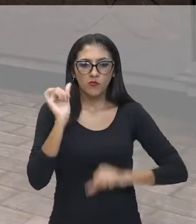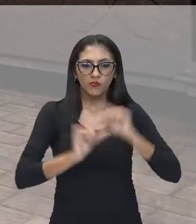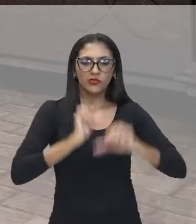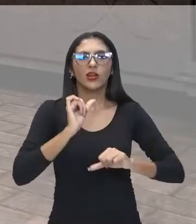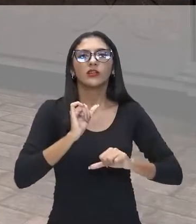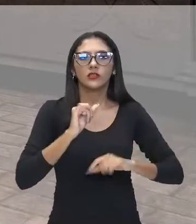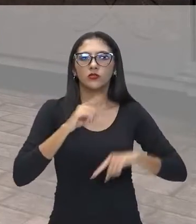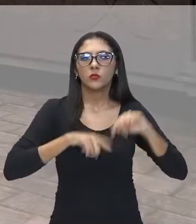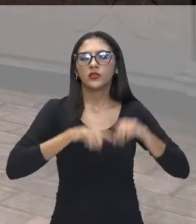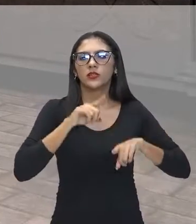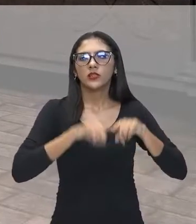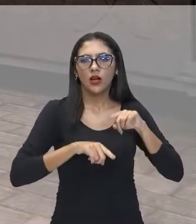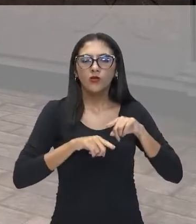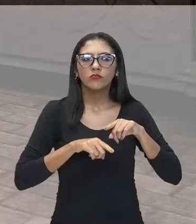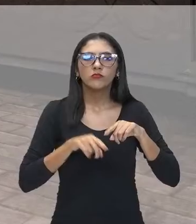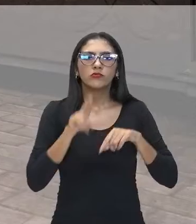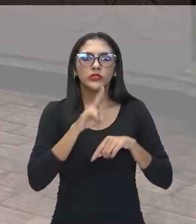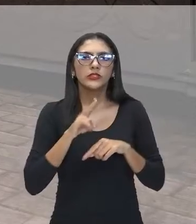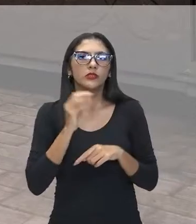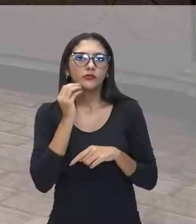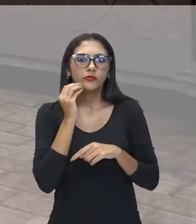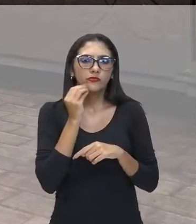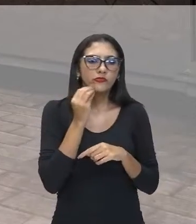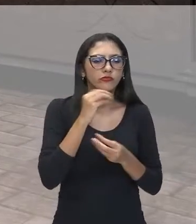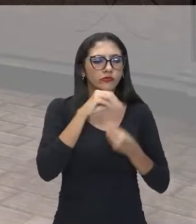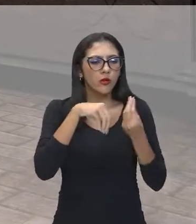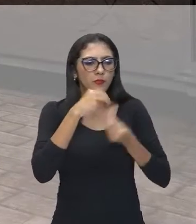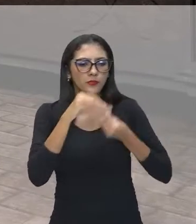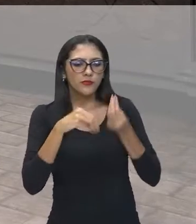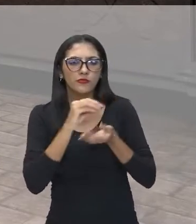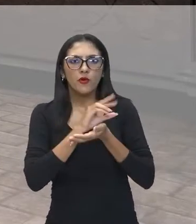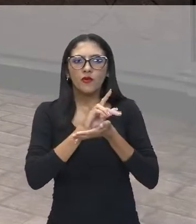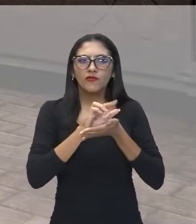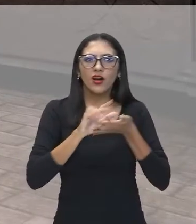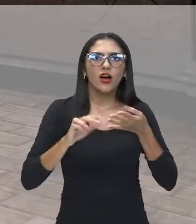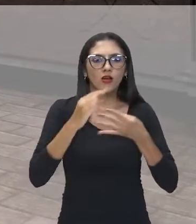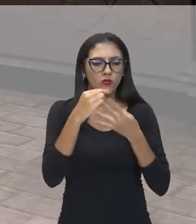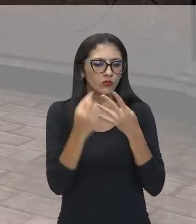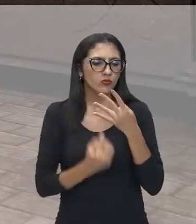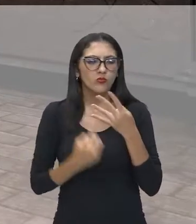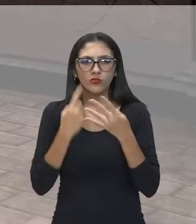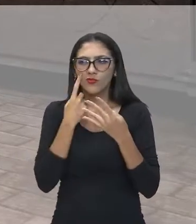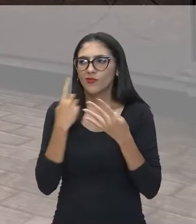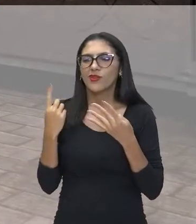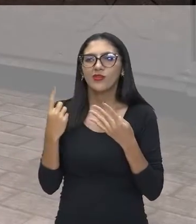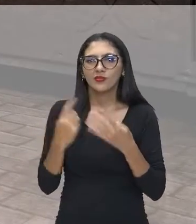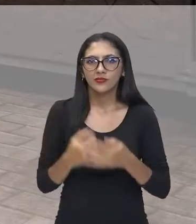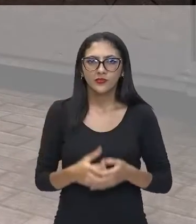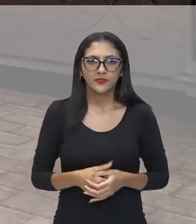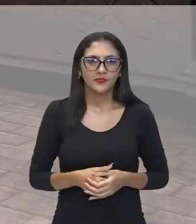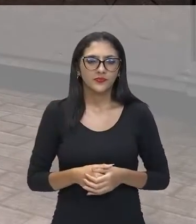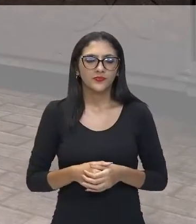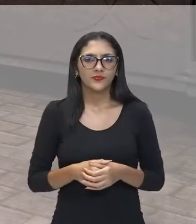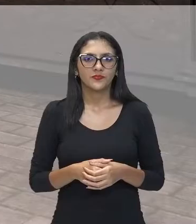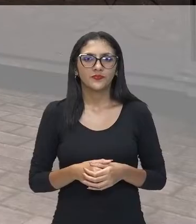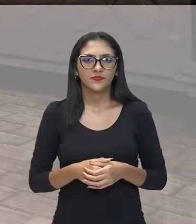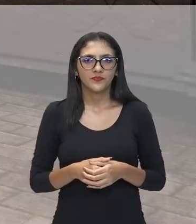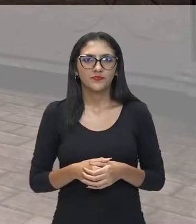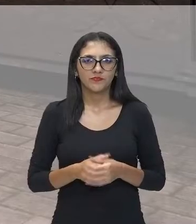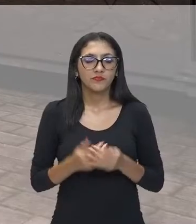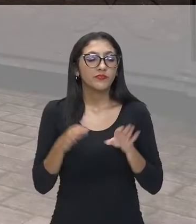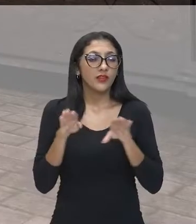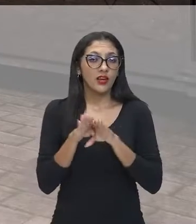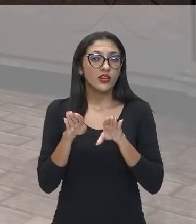laboratório por meio de experimento com os 4 elementos. Além